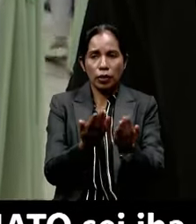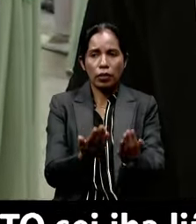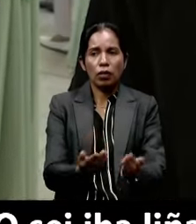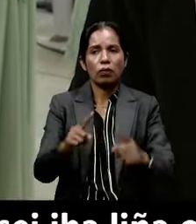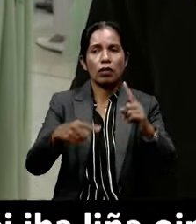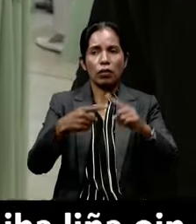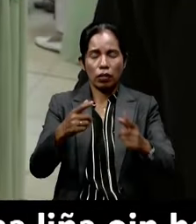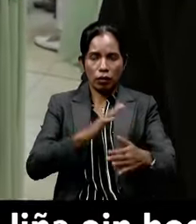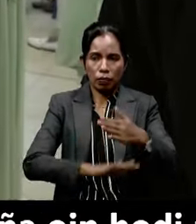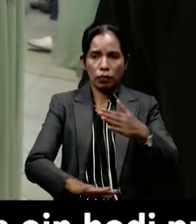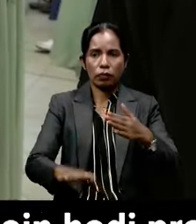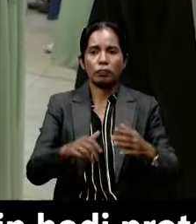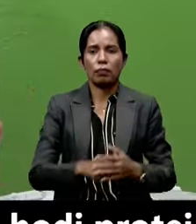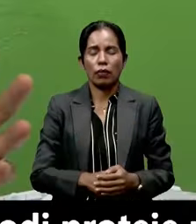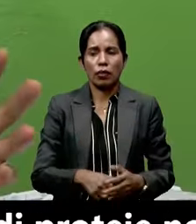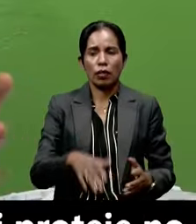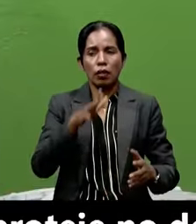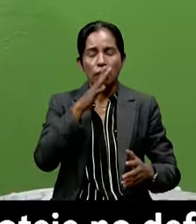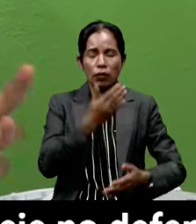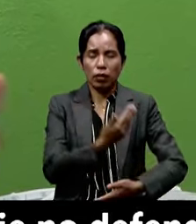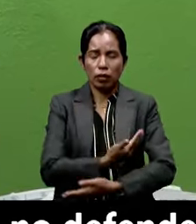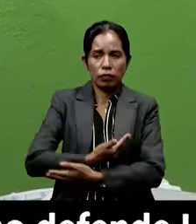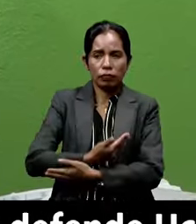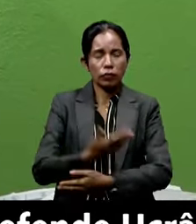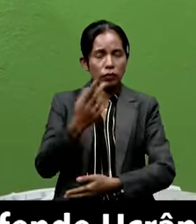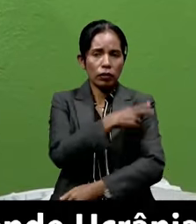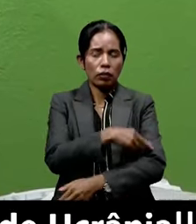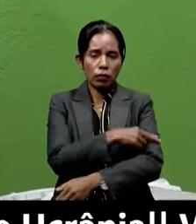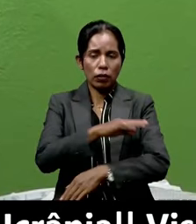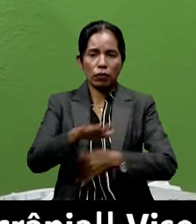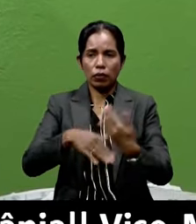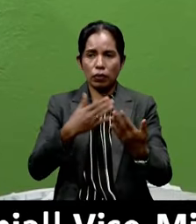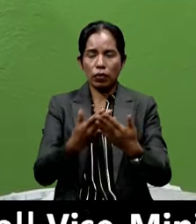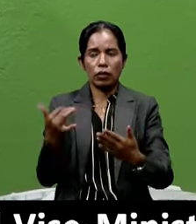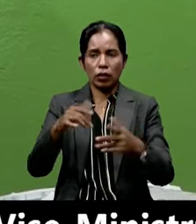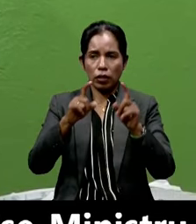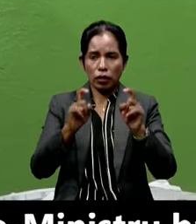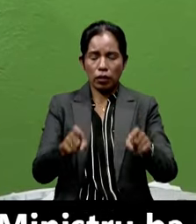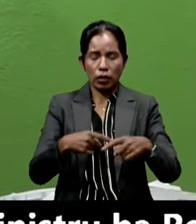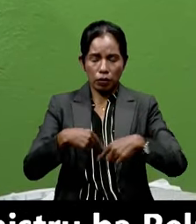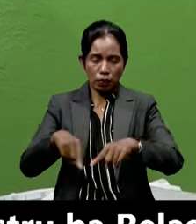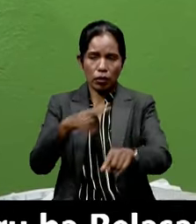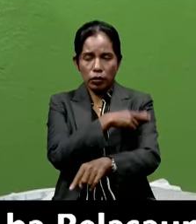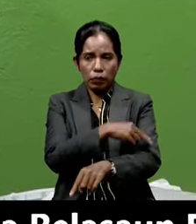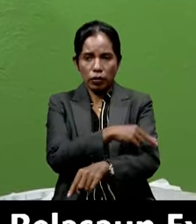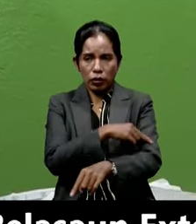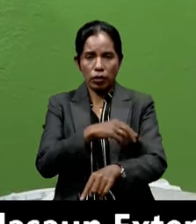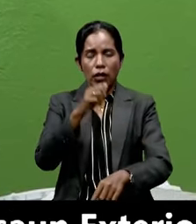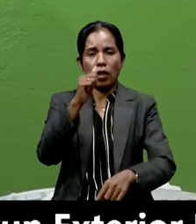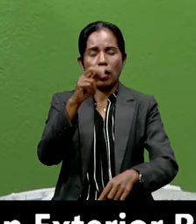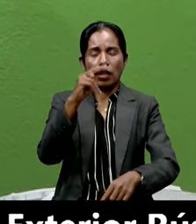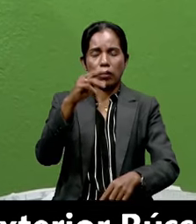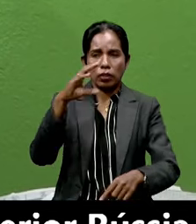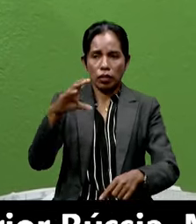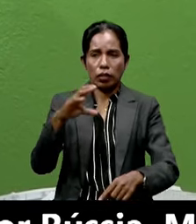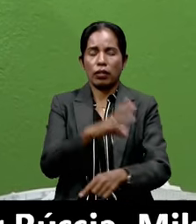moris. Ina ni sin rua sirne, ne vema que a centro saúde territor laran tamak, ne sira tem que hala controlo ida bolo naran ANC,